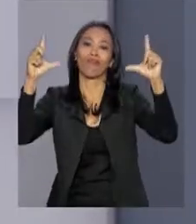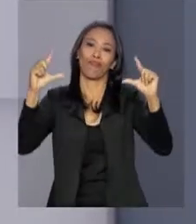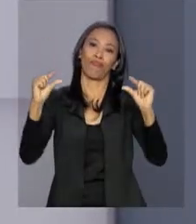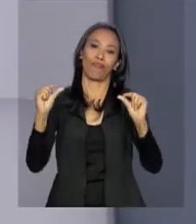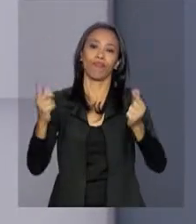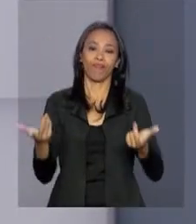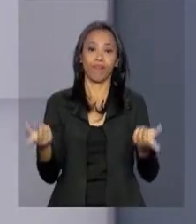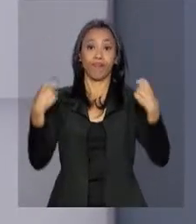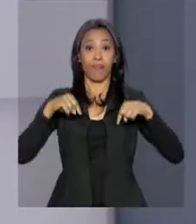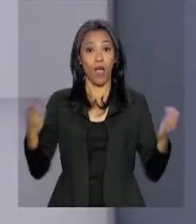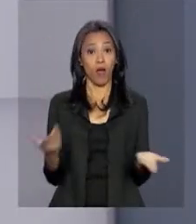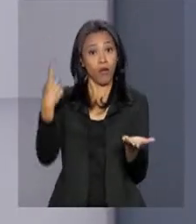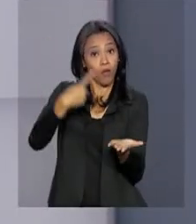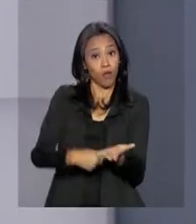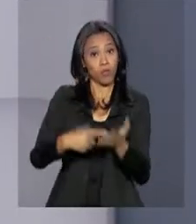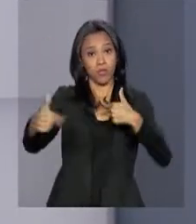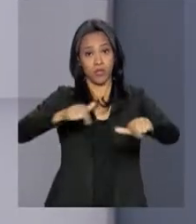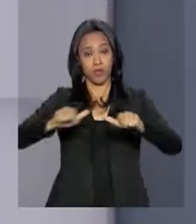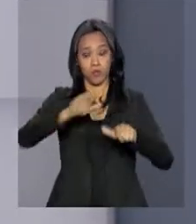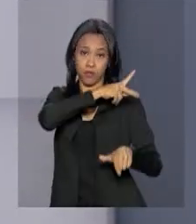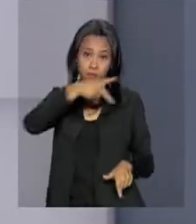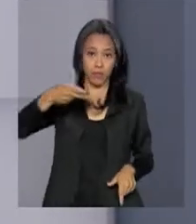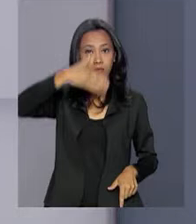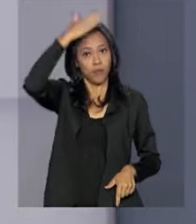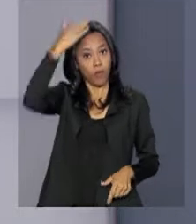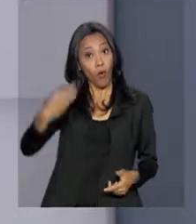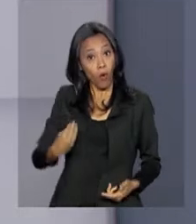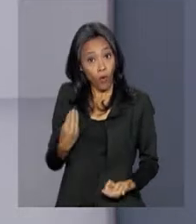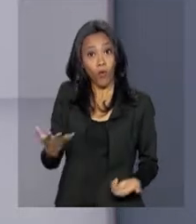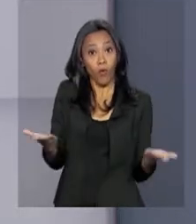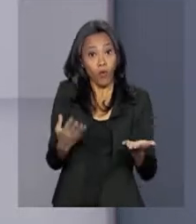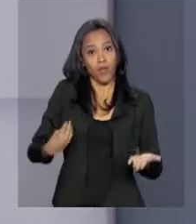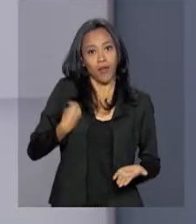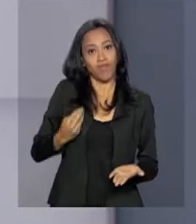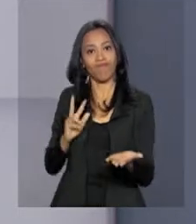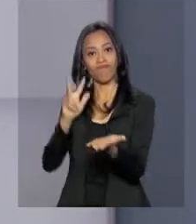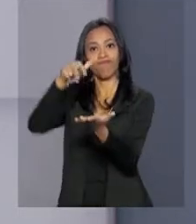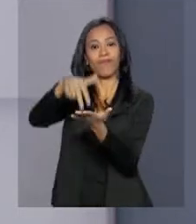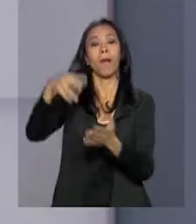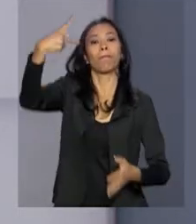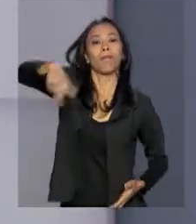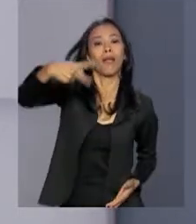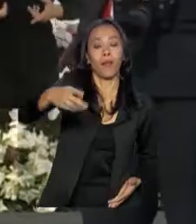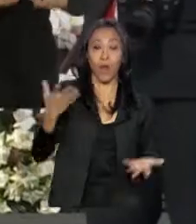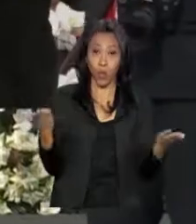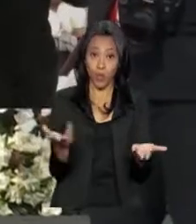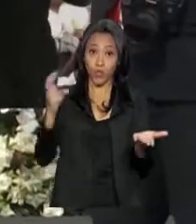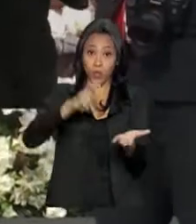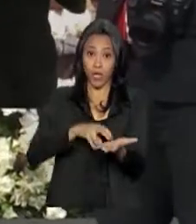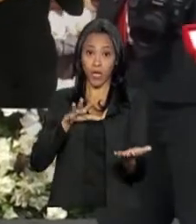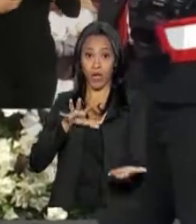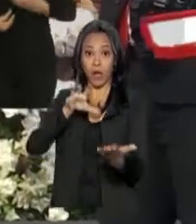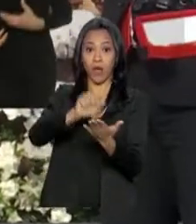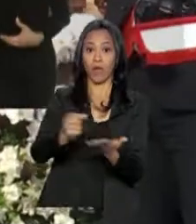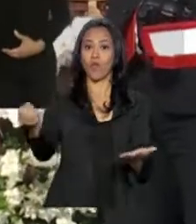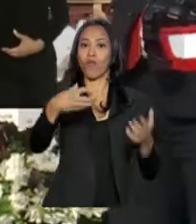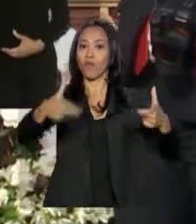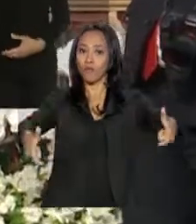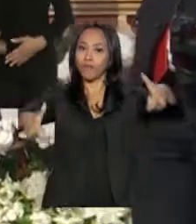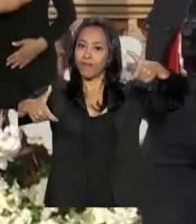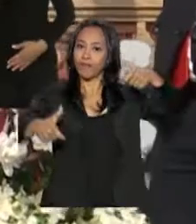agenda do presidente michel temer que hoje está no paraguai pela manhã ele participou da posse do presidente paraguaio mario